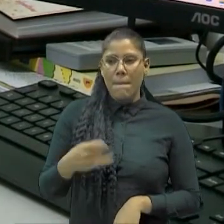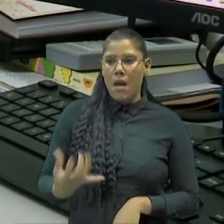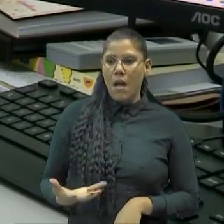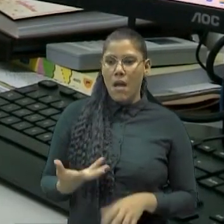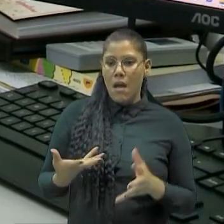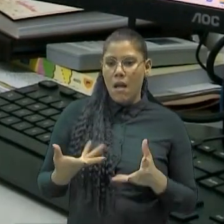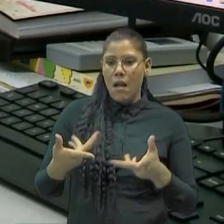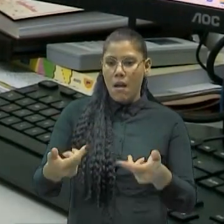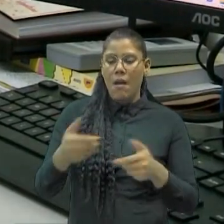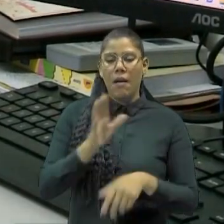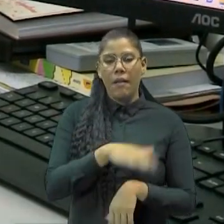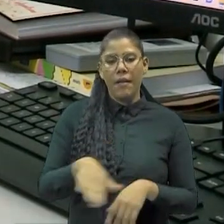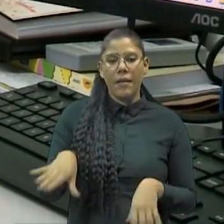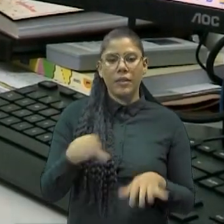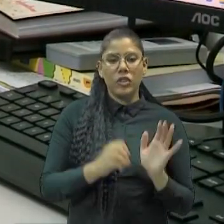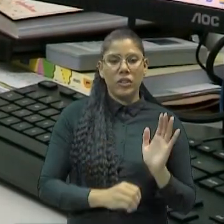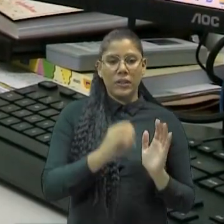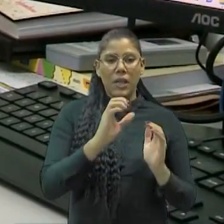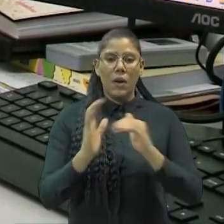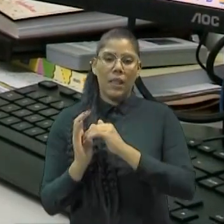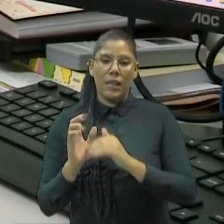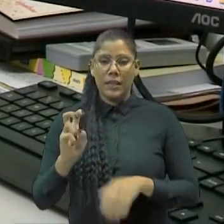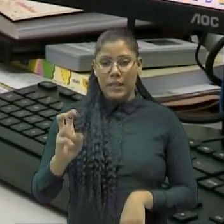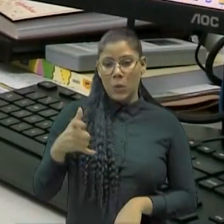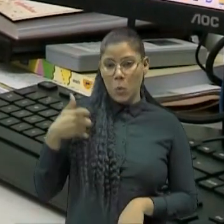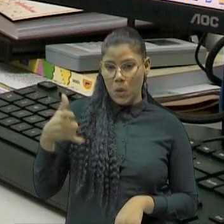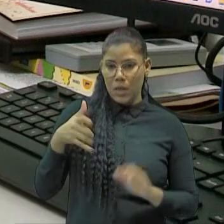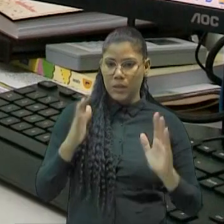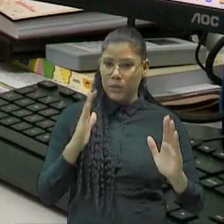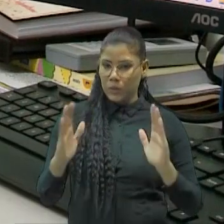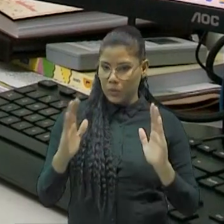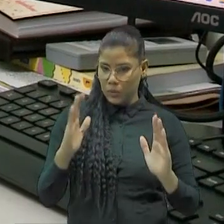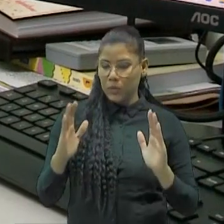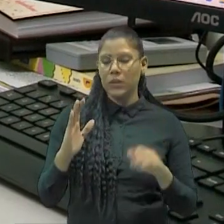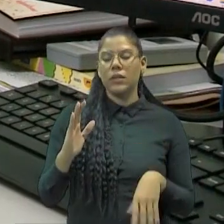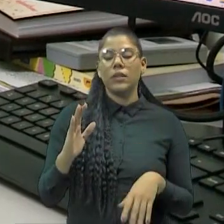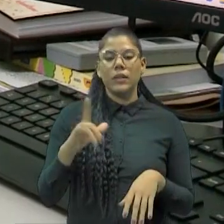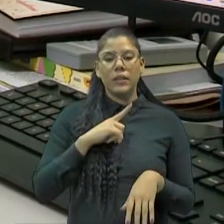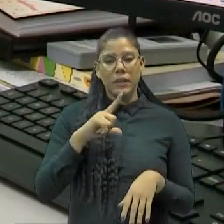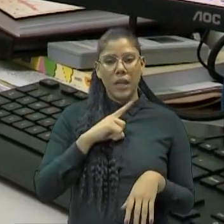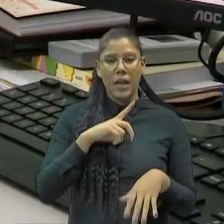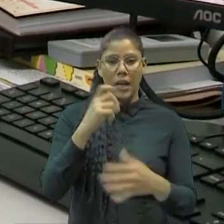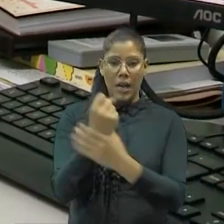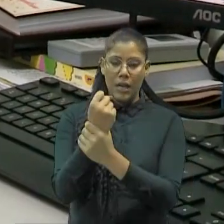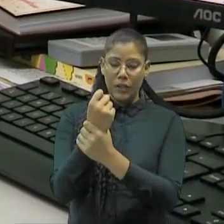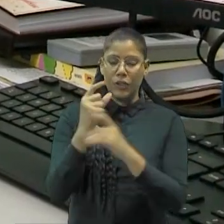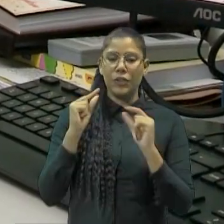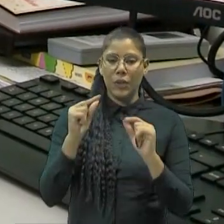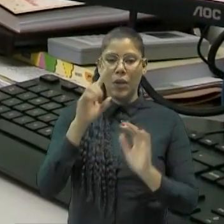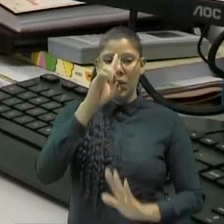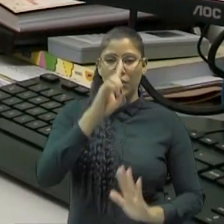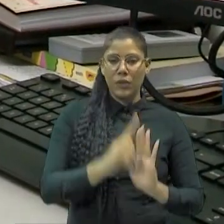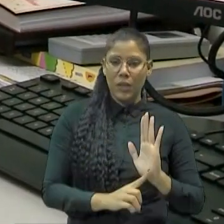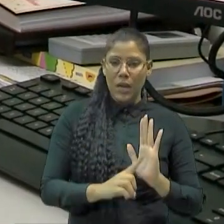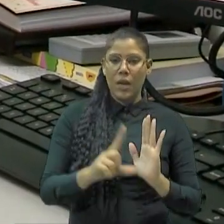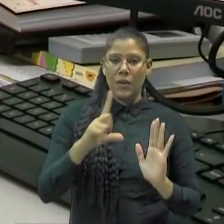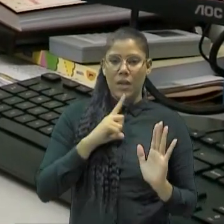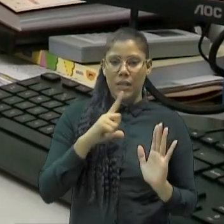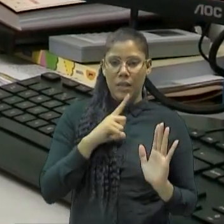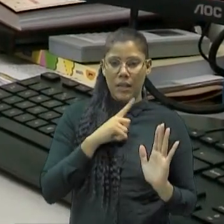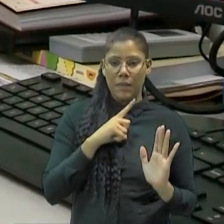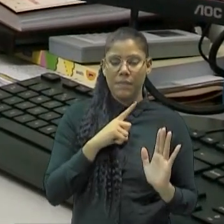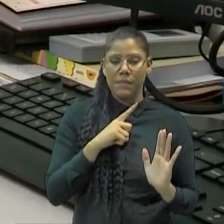de 0 a 5 anos, no caso que é a faixa etária do atendimento da educação infantil, tenham garantido o direito a institucional,